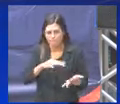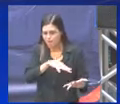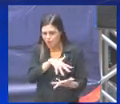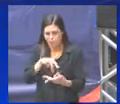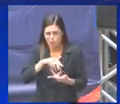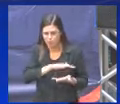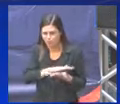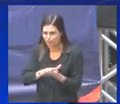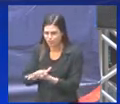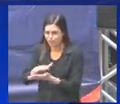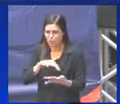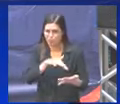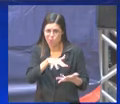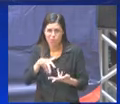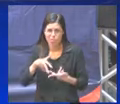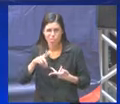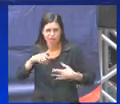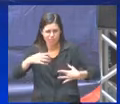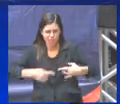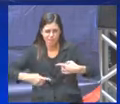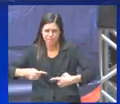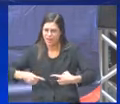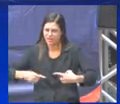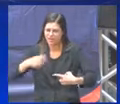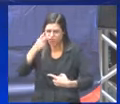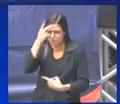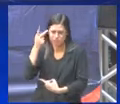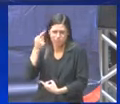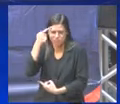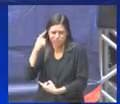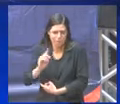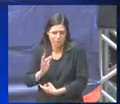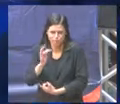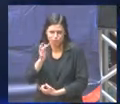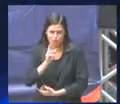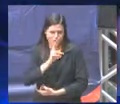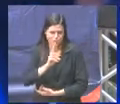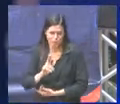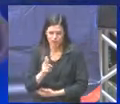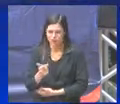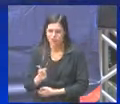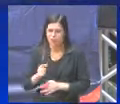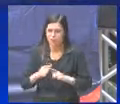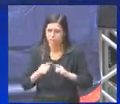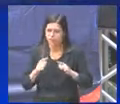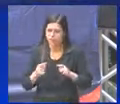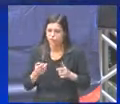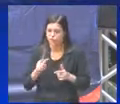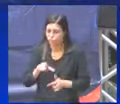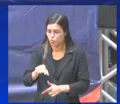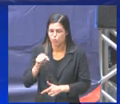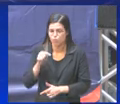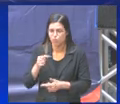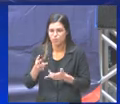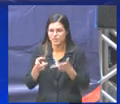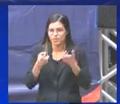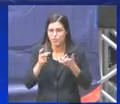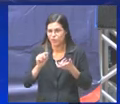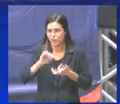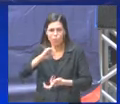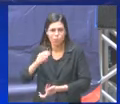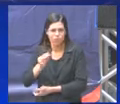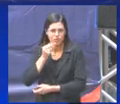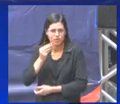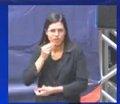resposta, mas eu prefiro olhar como oportunidade. Quando a gente olha para o passado e entende as